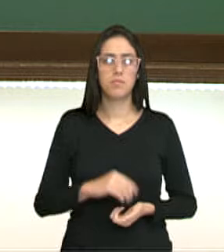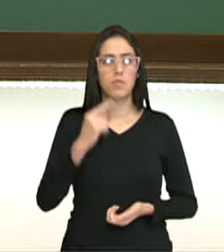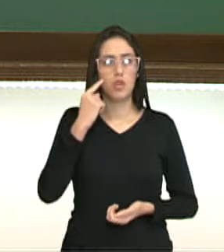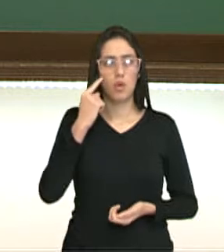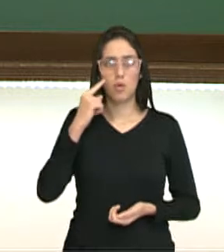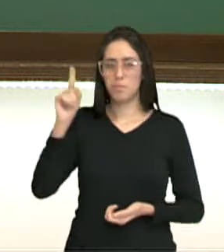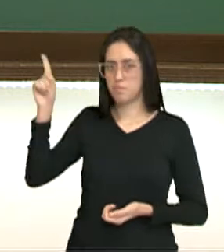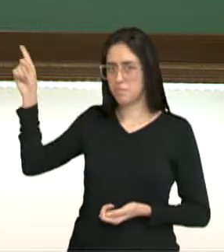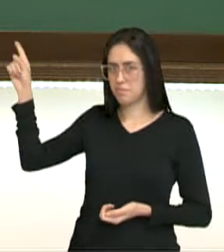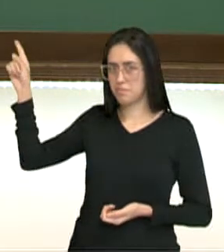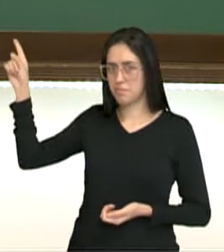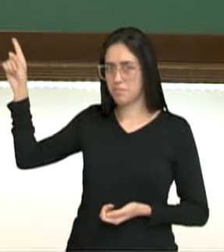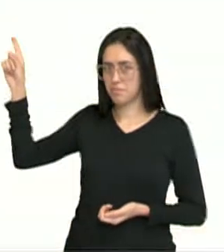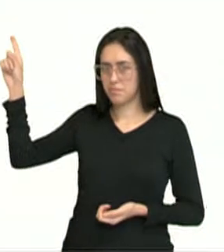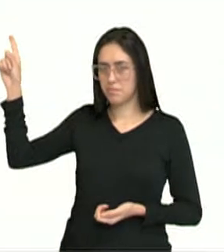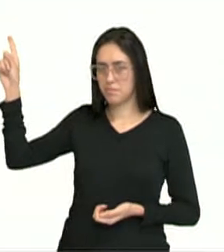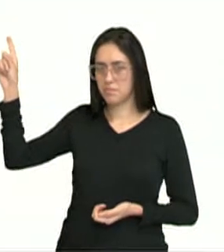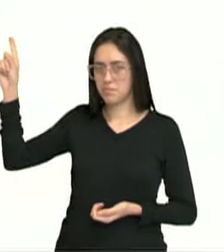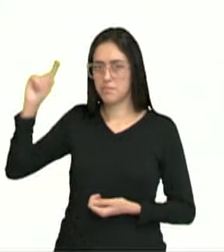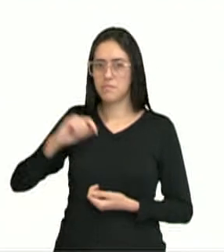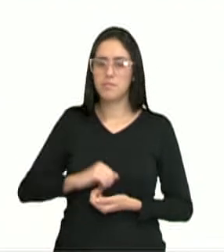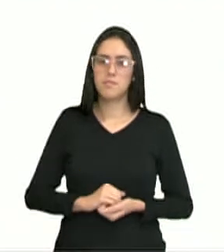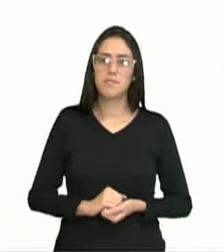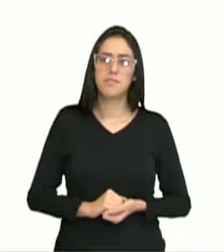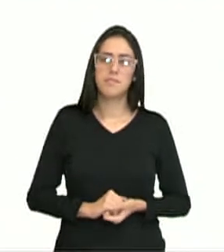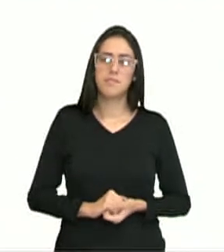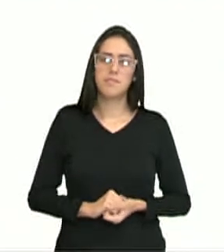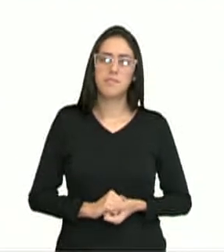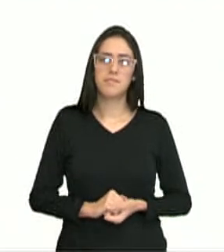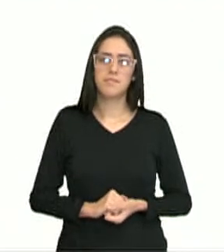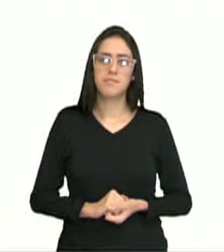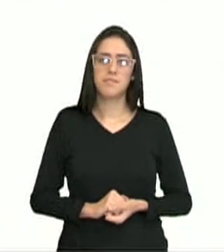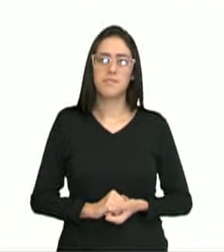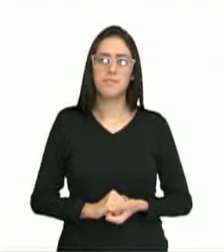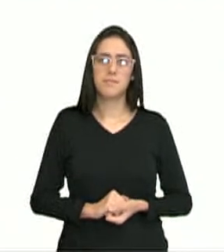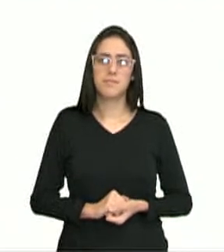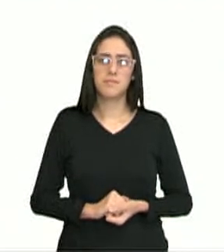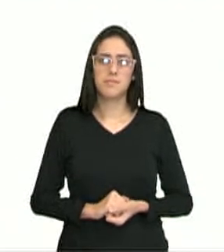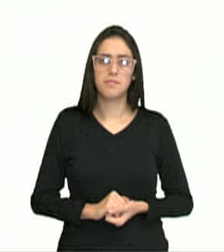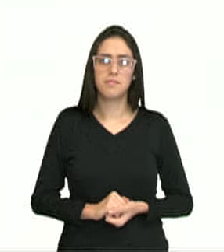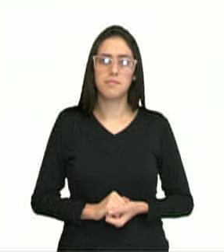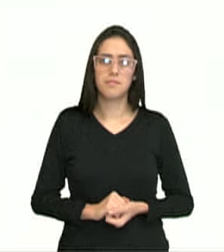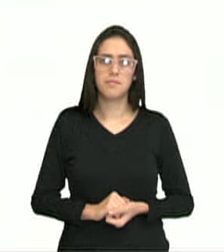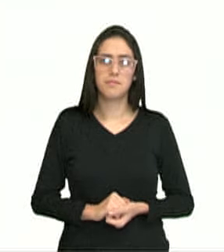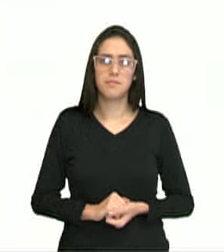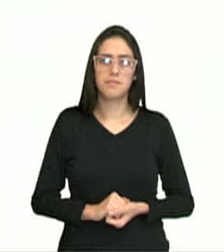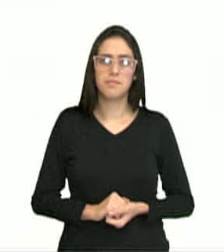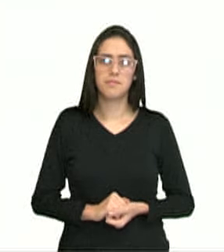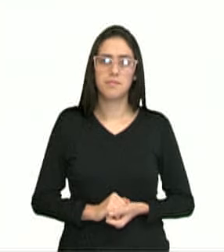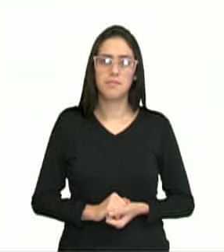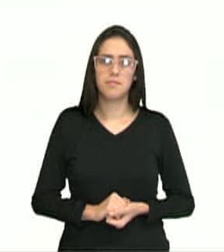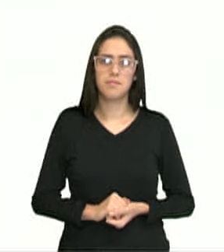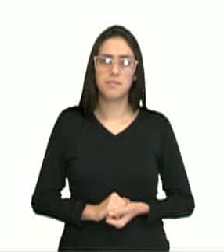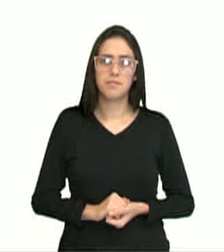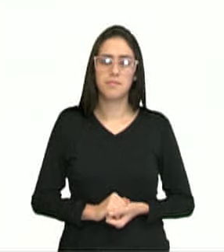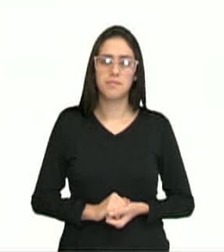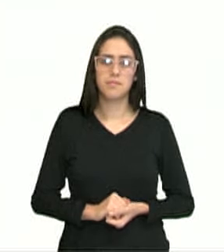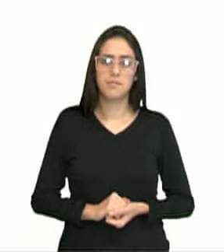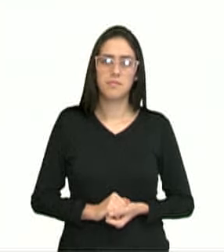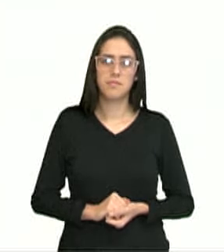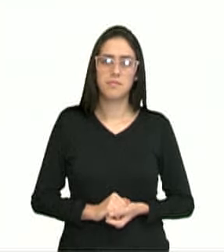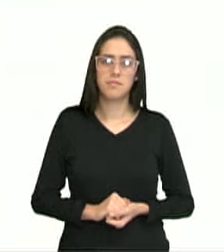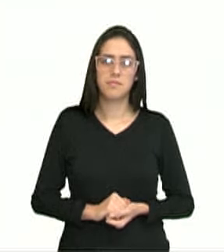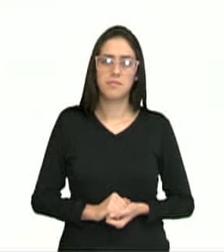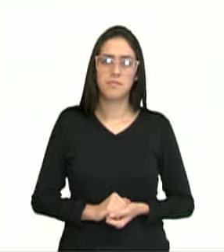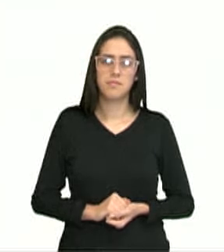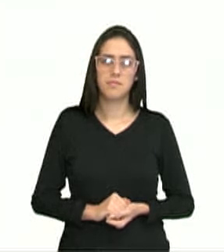ó, também se utiliza no colégio para ordenar os grados, como, olha,